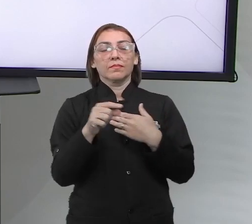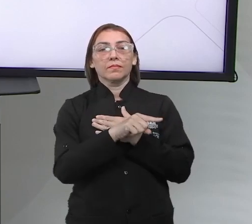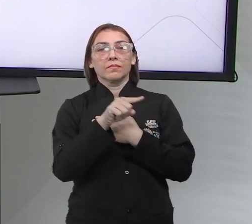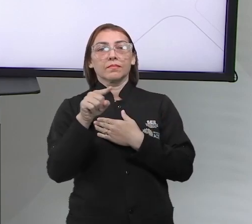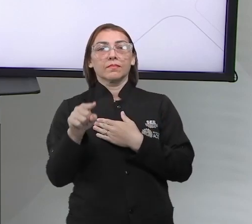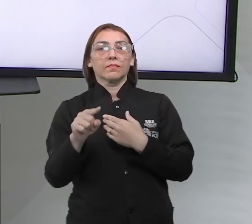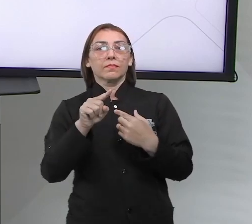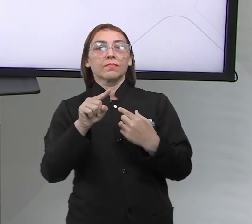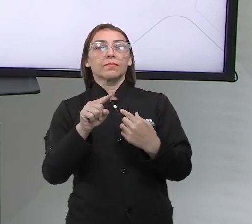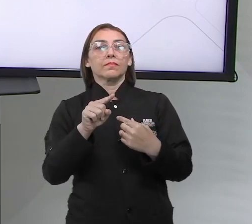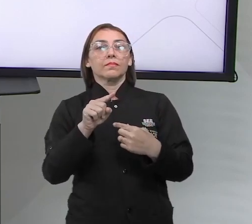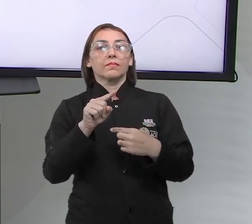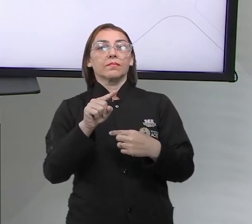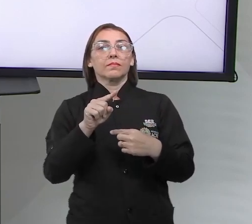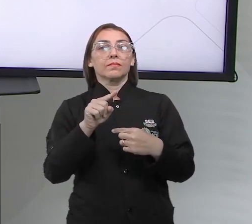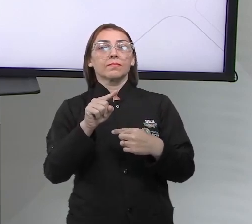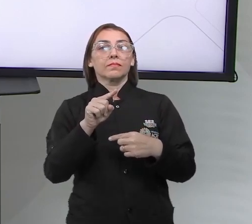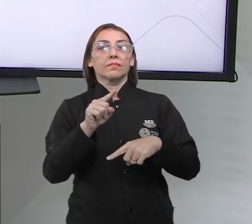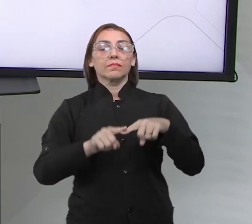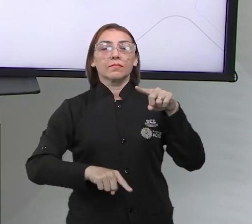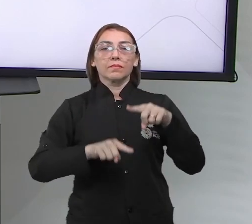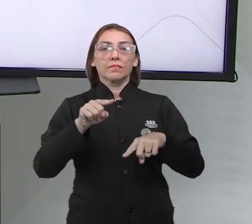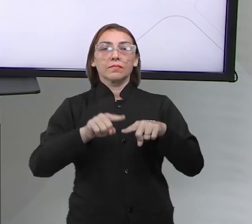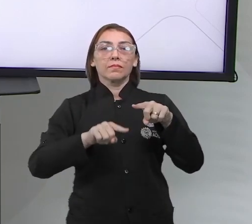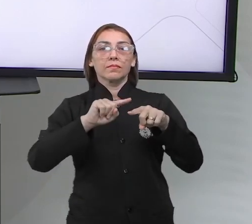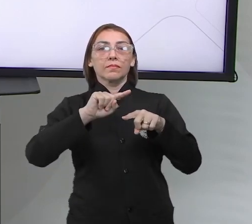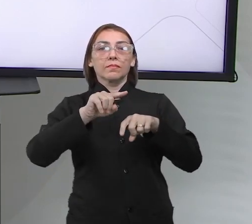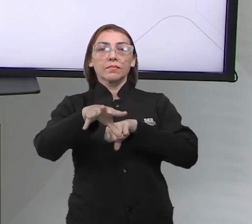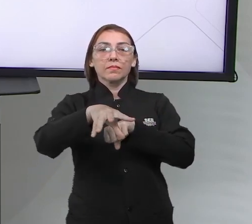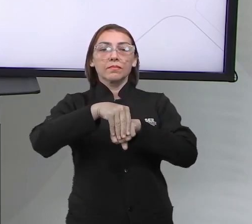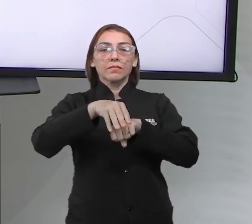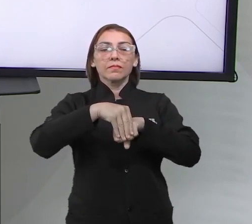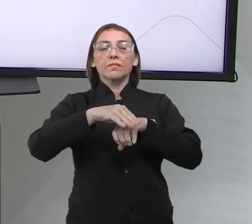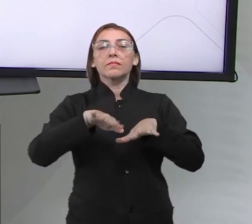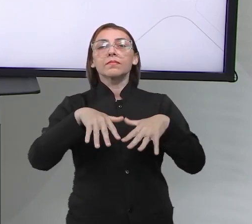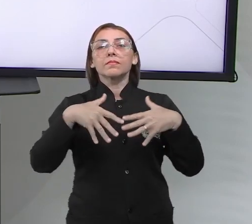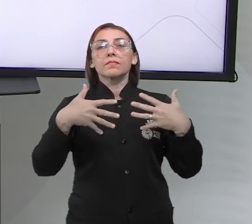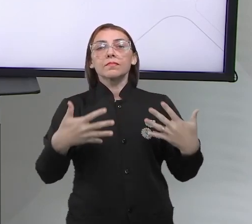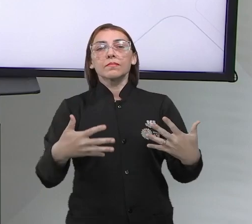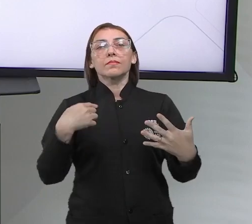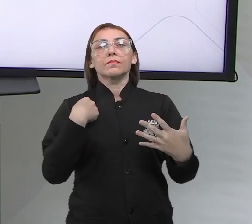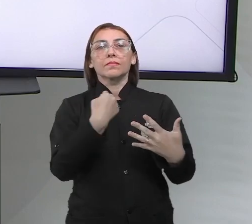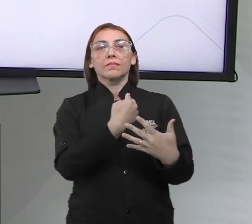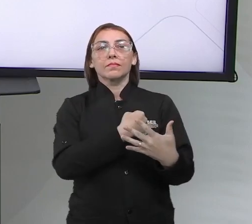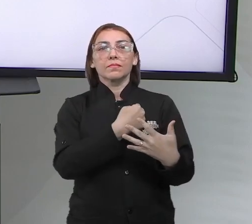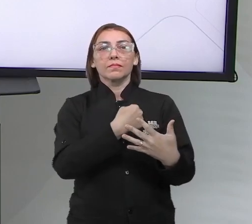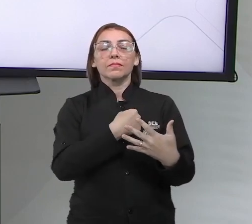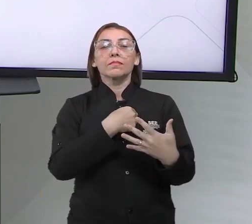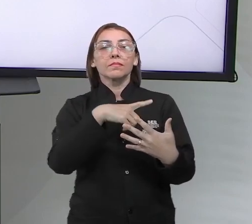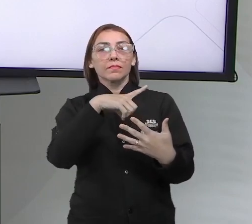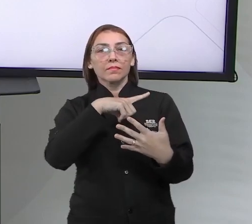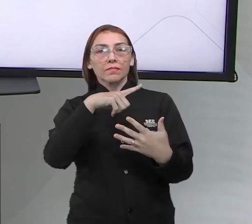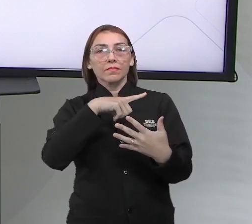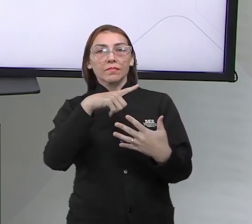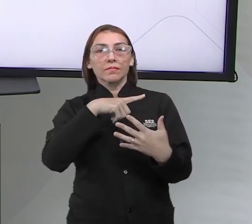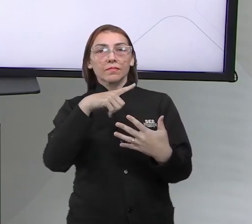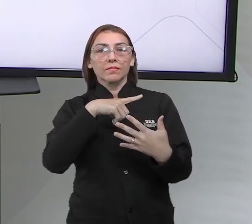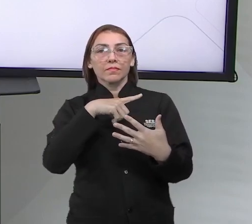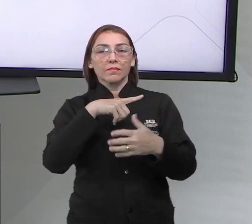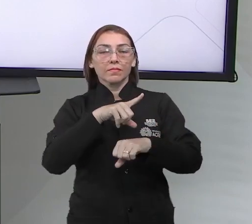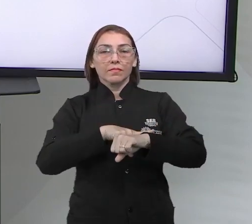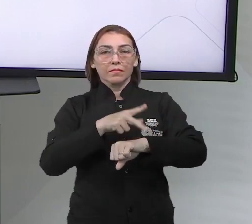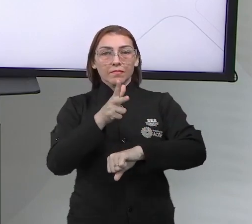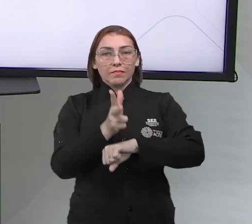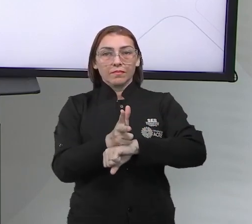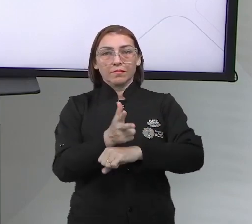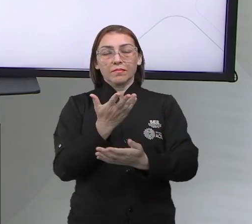um objeto de conhecimento. E qual o objeto de conhecimento que nós iremos tratar nesta